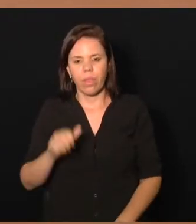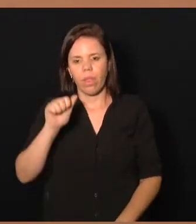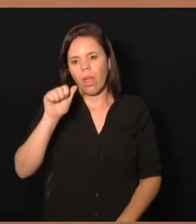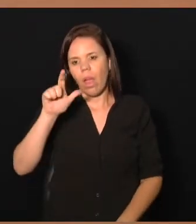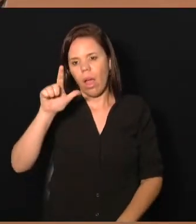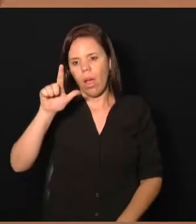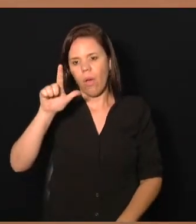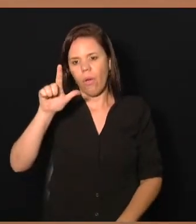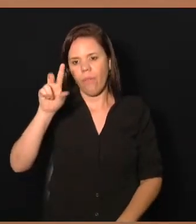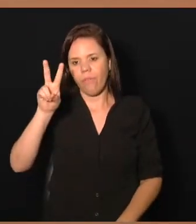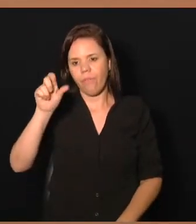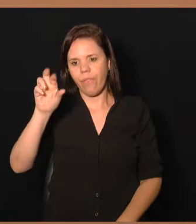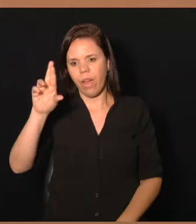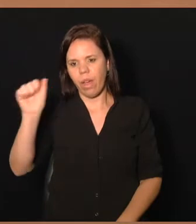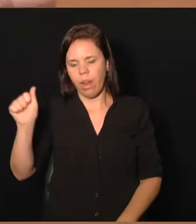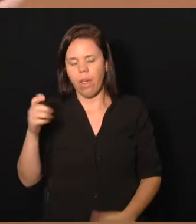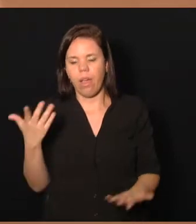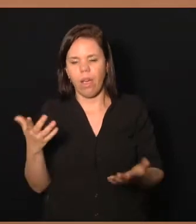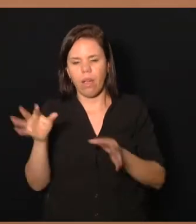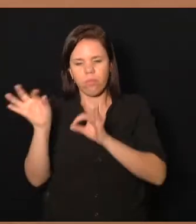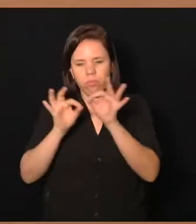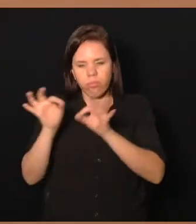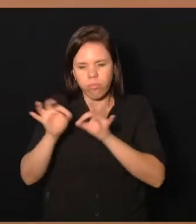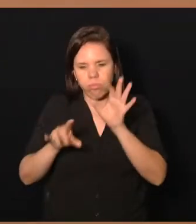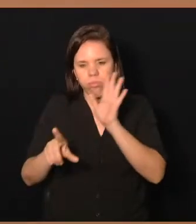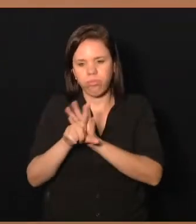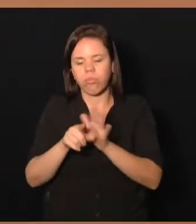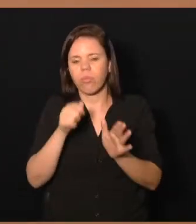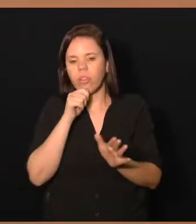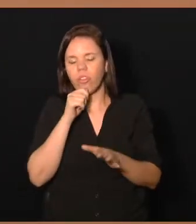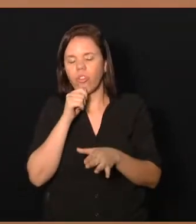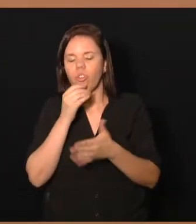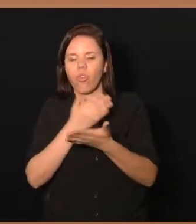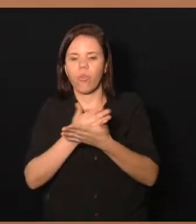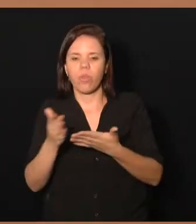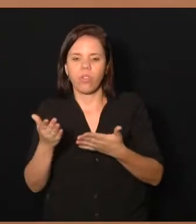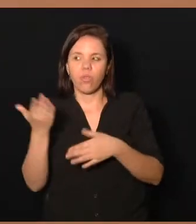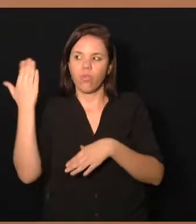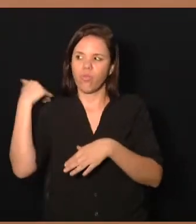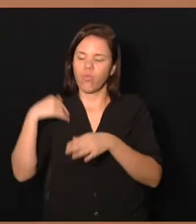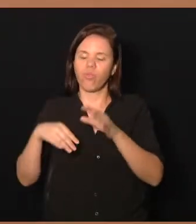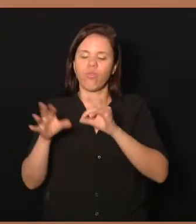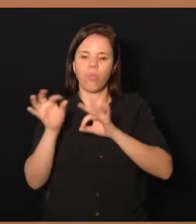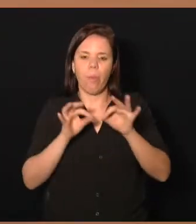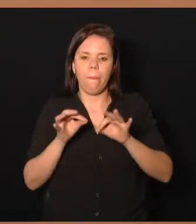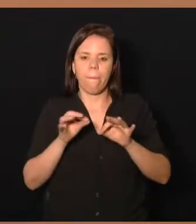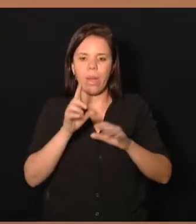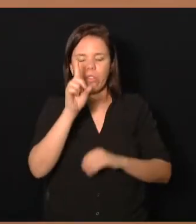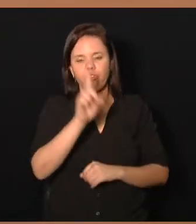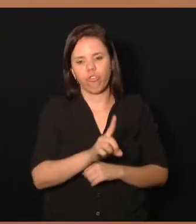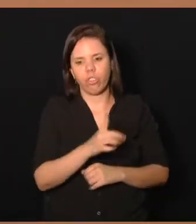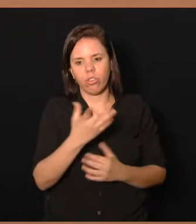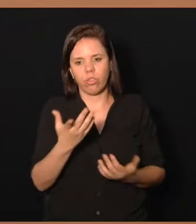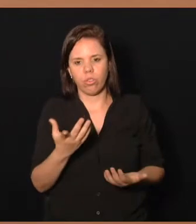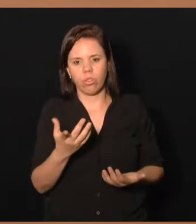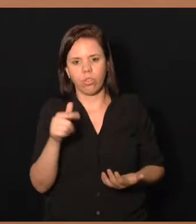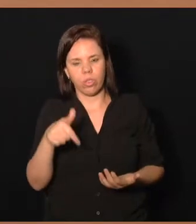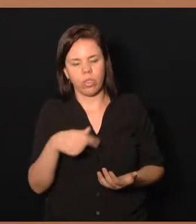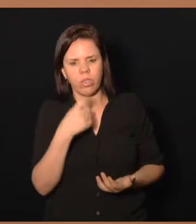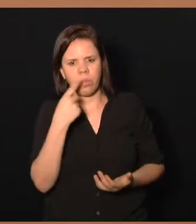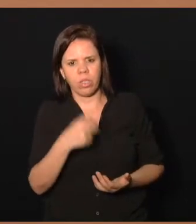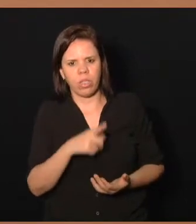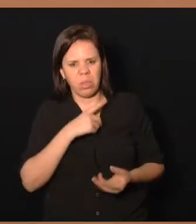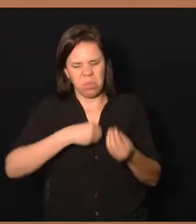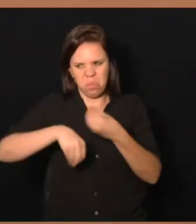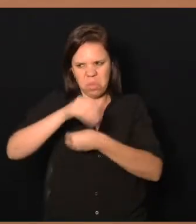nós começamos o acerto no último plano diretor. Campinas foi a primeira cidade que tem zoneamento misto,